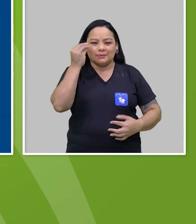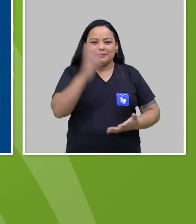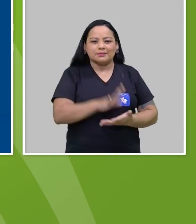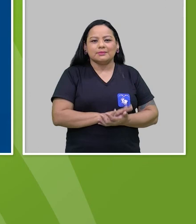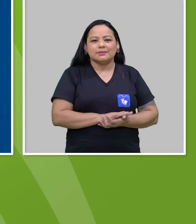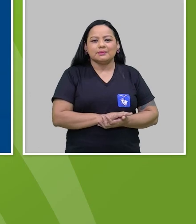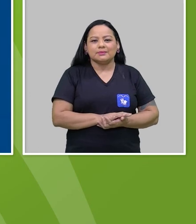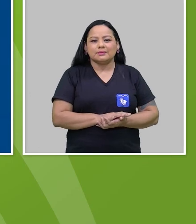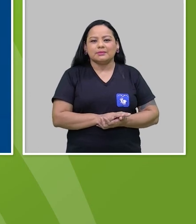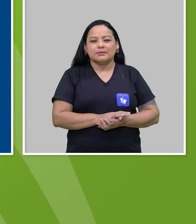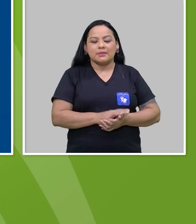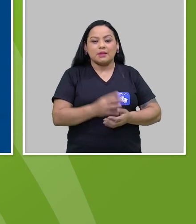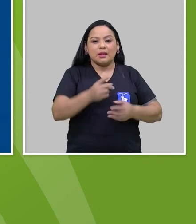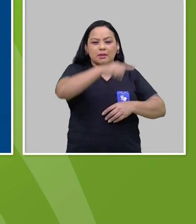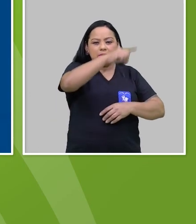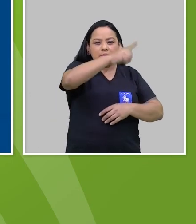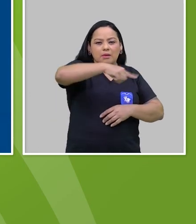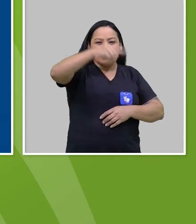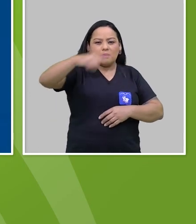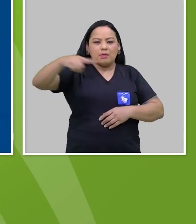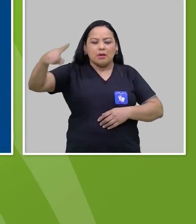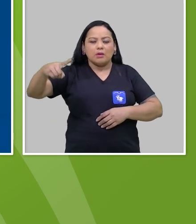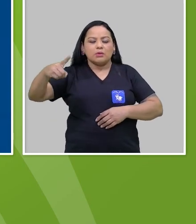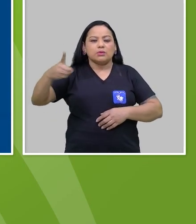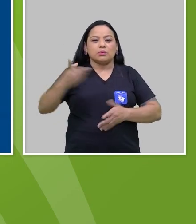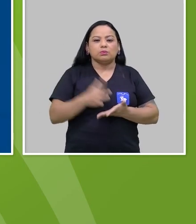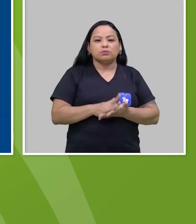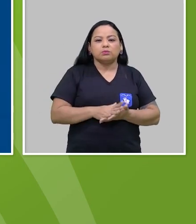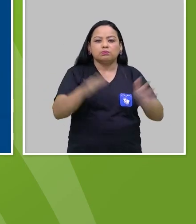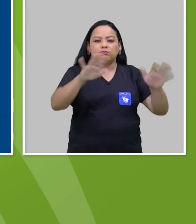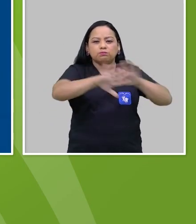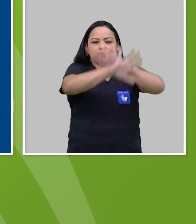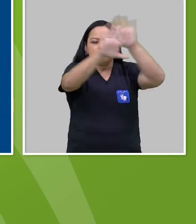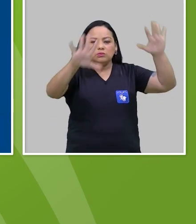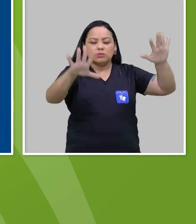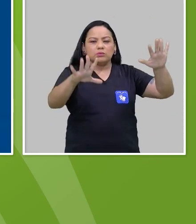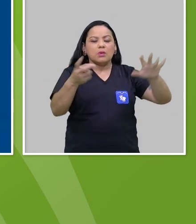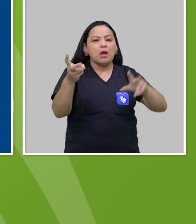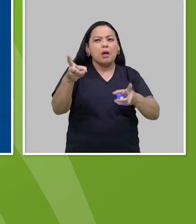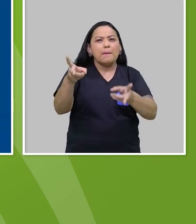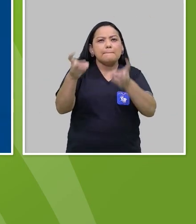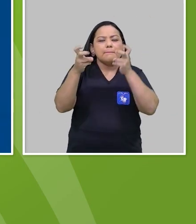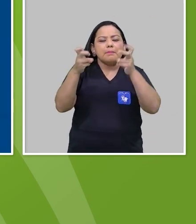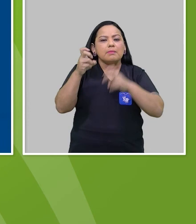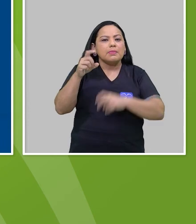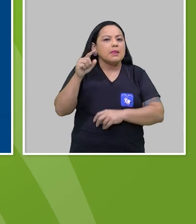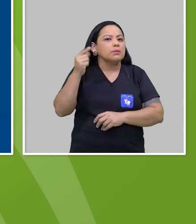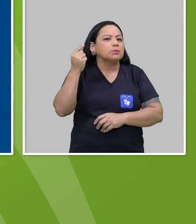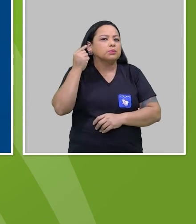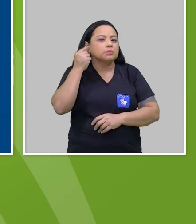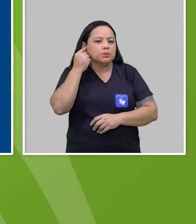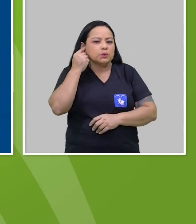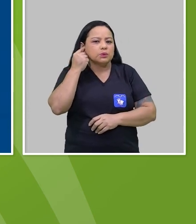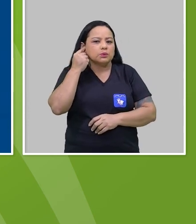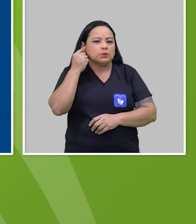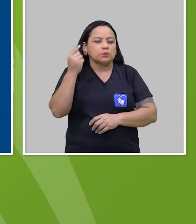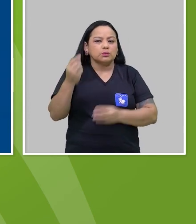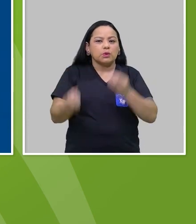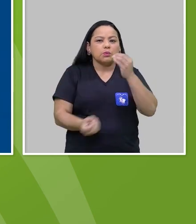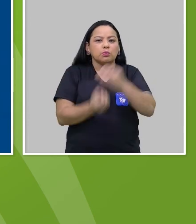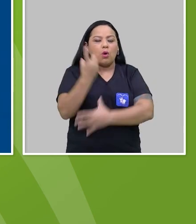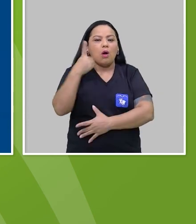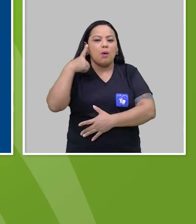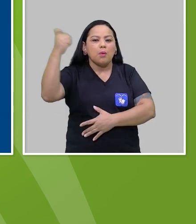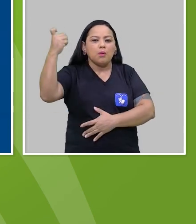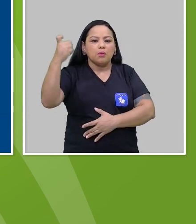Essas variações do ar são percebidas pelo tímpano, resultando no som.